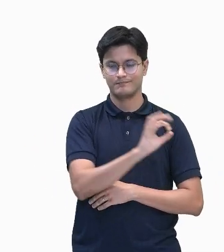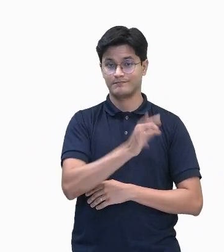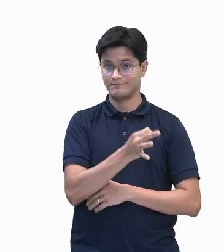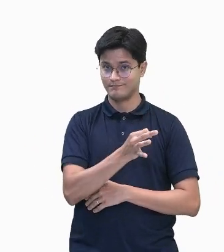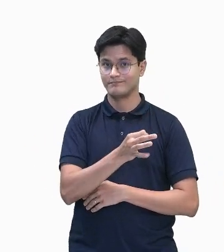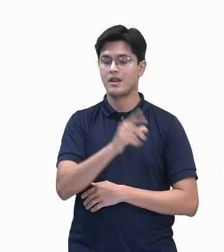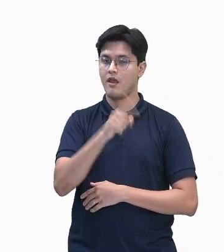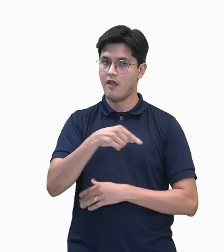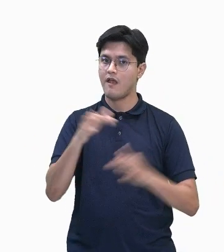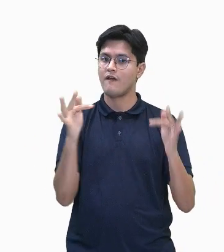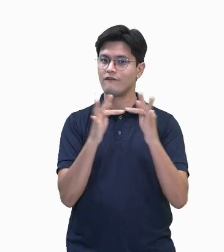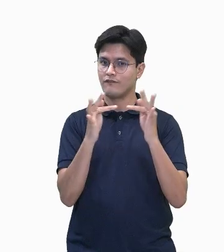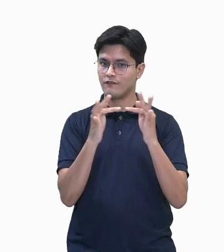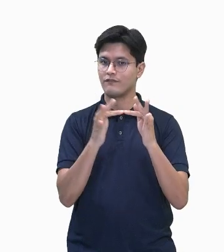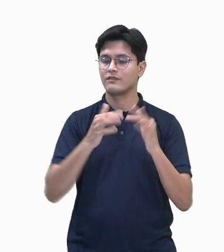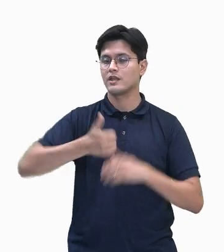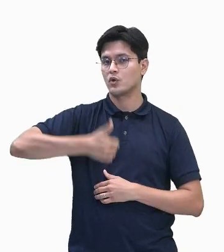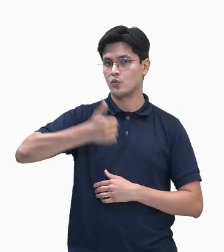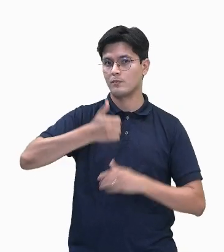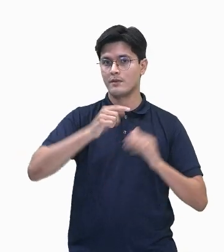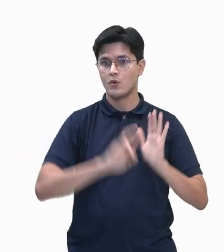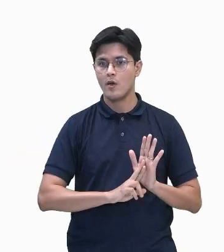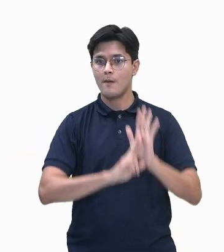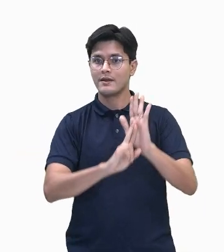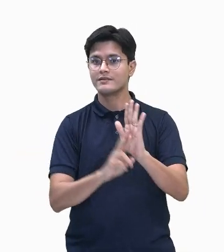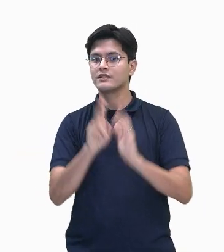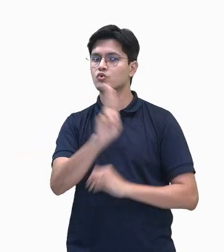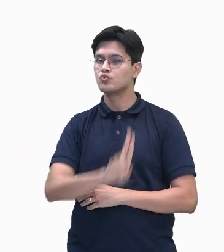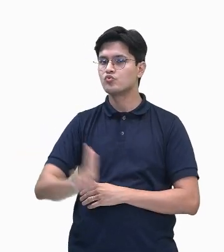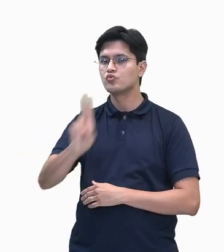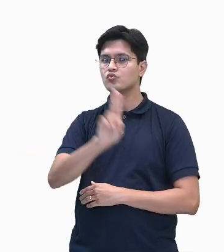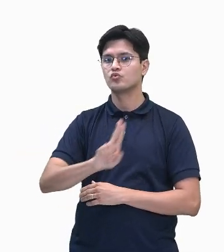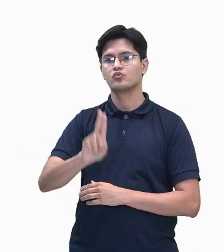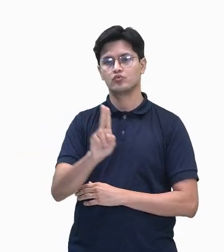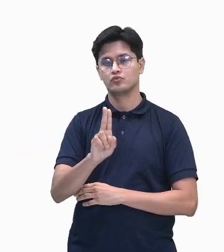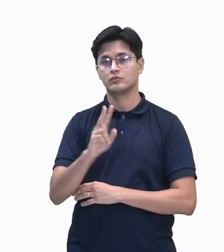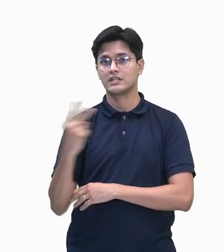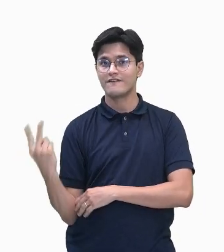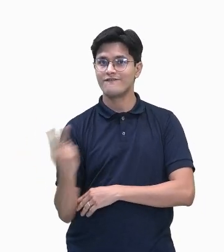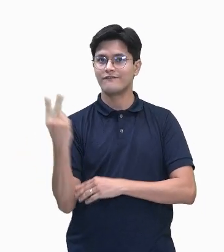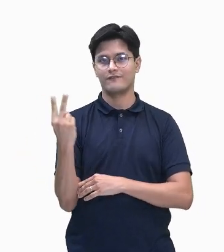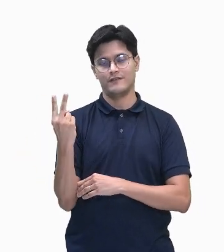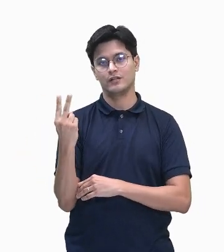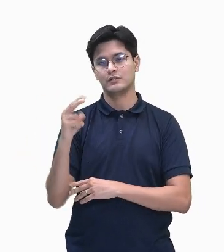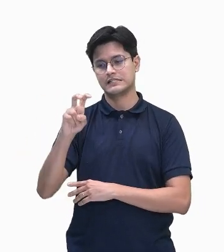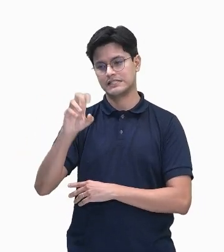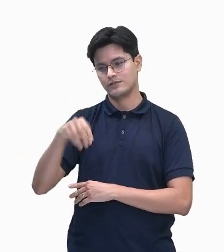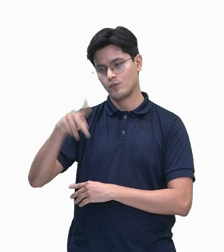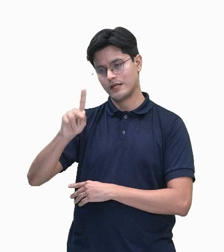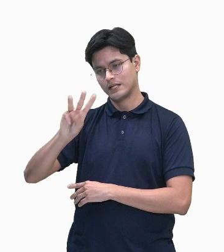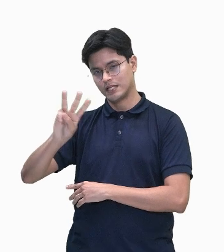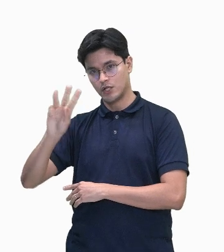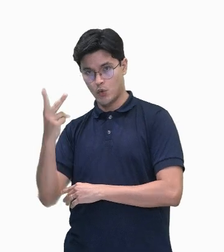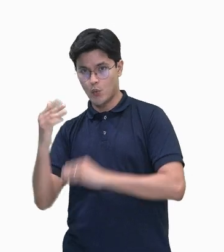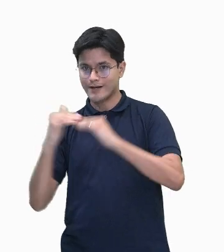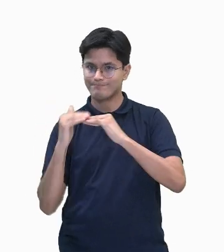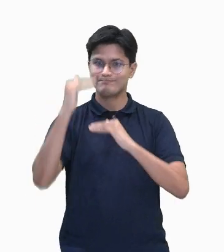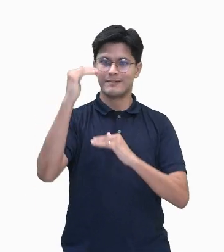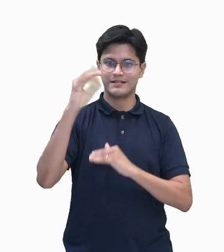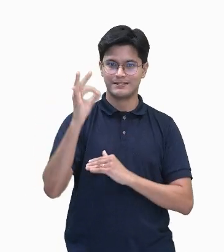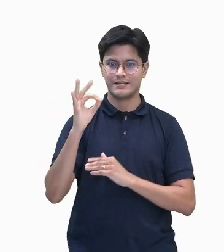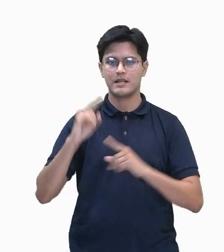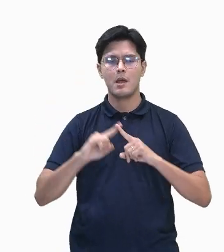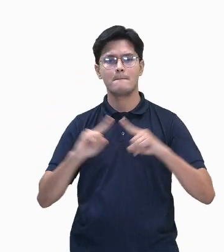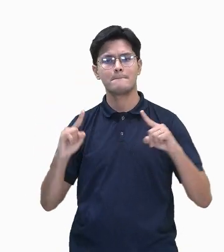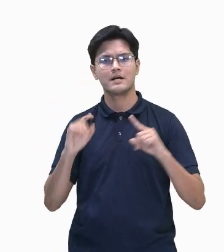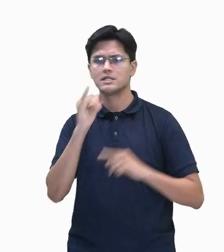função do primeiro grau que representa o consumo para valores acima de 50 kW. Ah, mas ele quer se